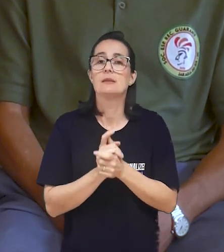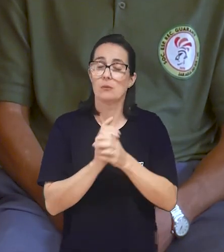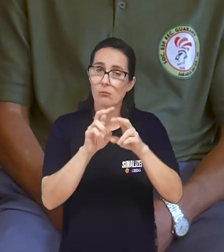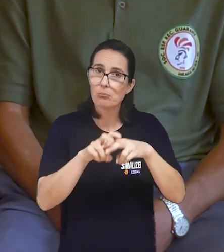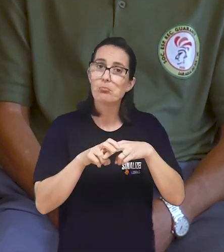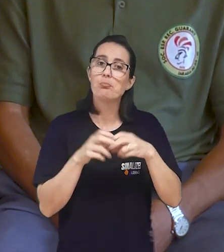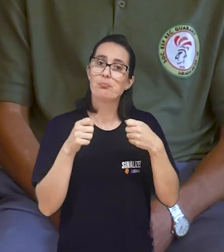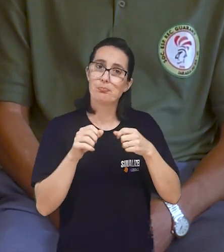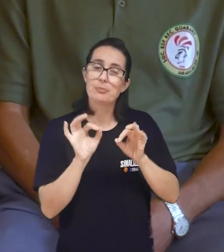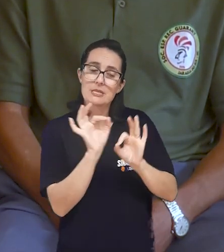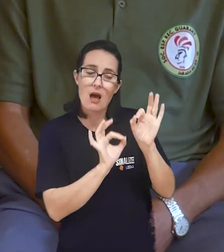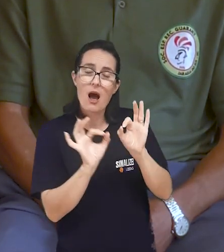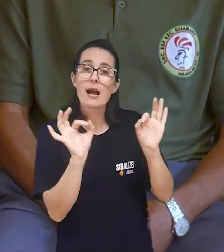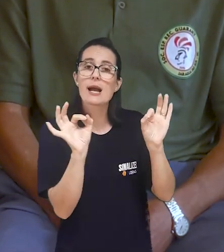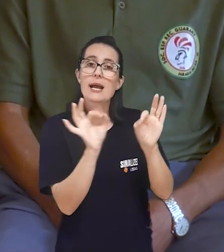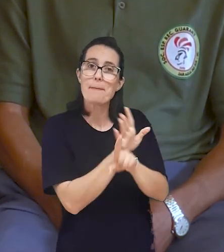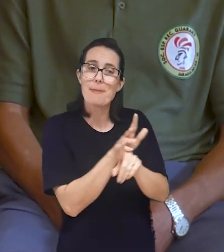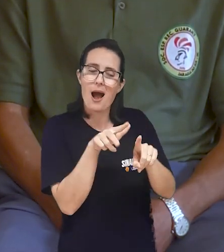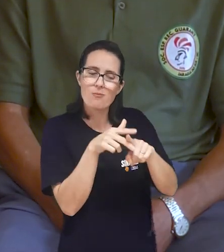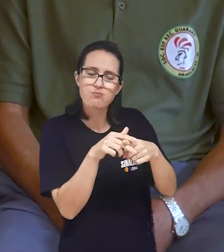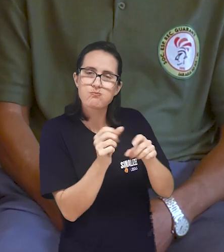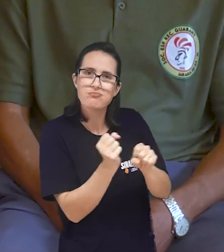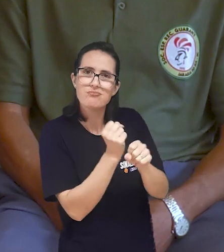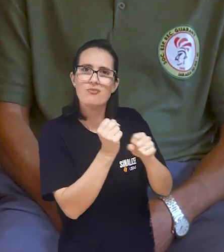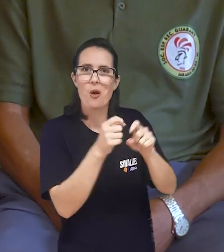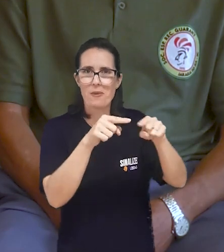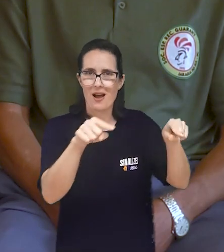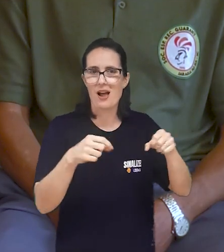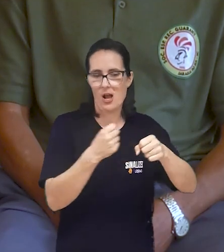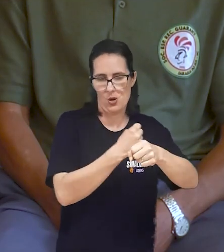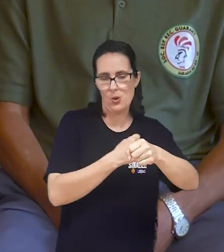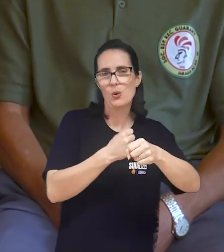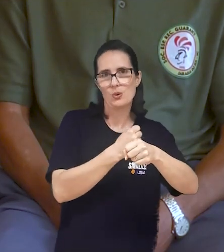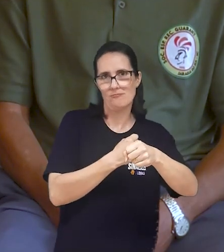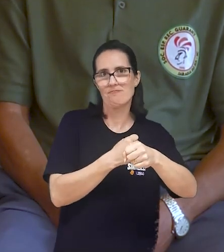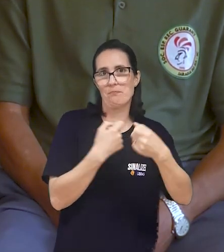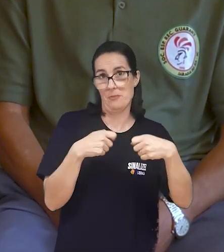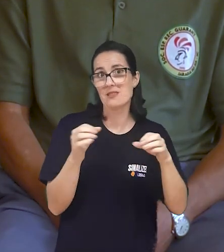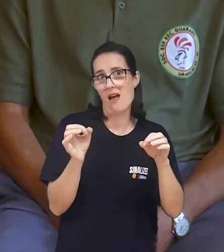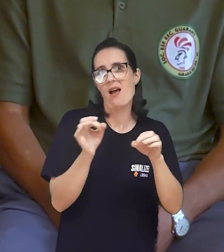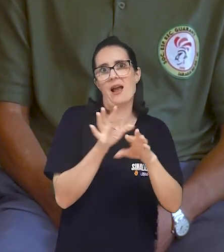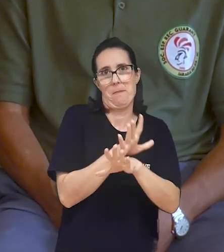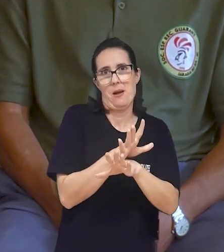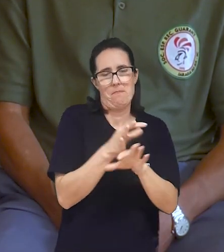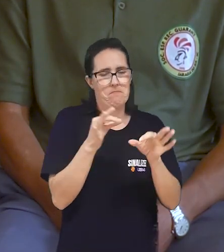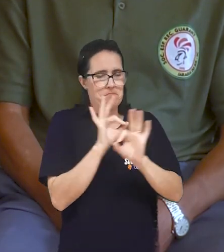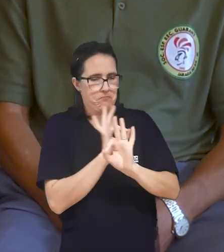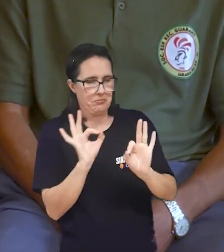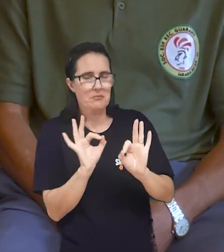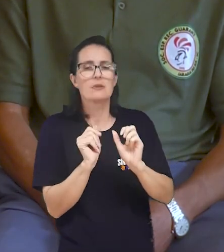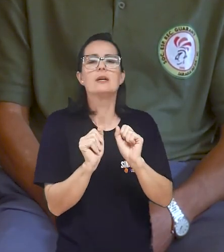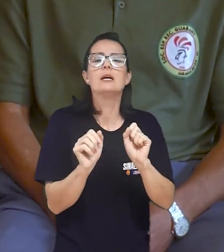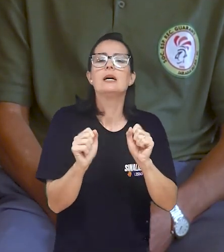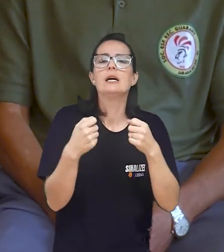né? Então melhorar ali a parte da cozinha, concluir, né? Melhorado já está, vamos dizer, mas